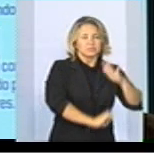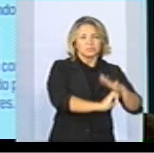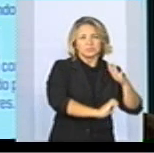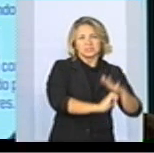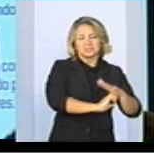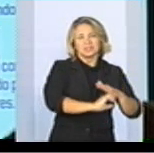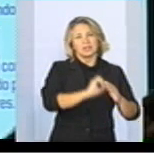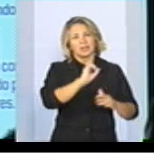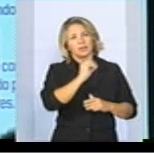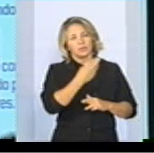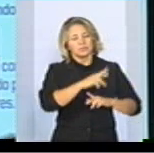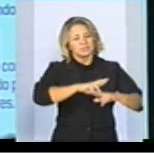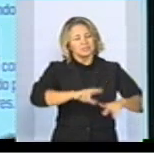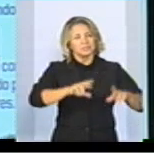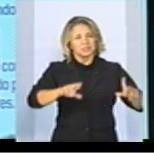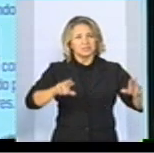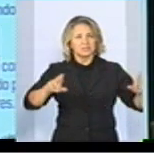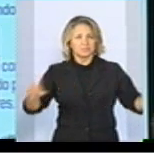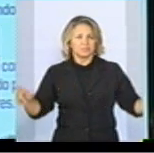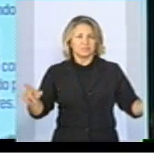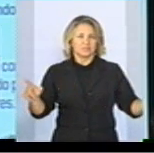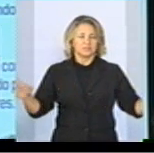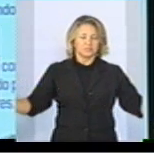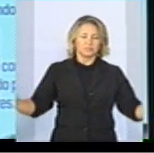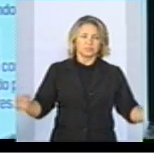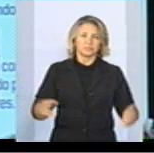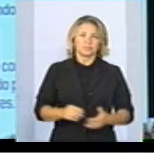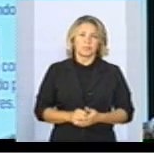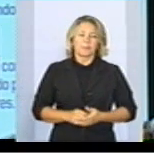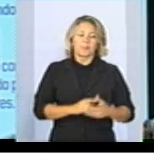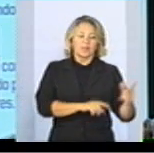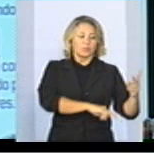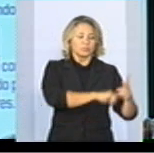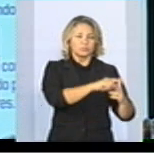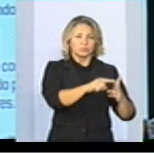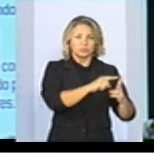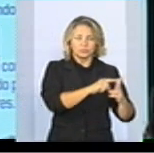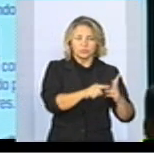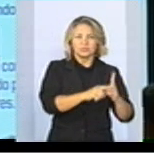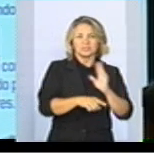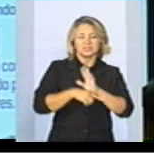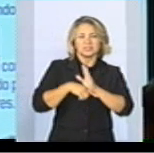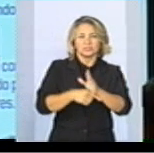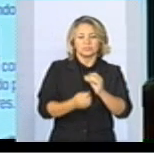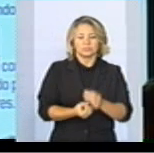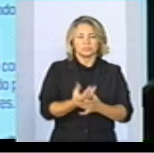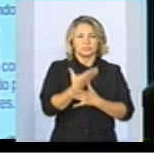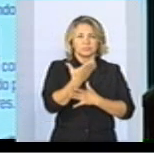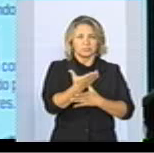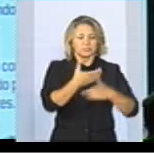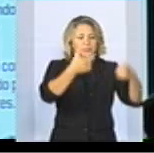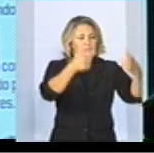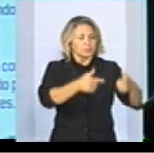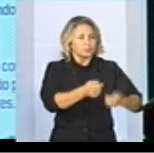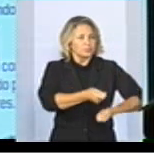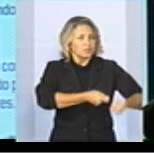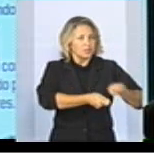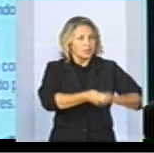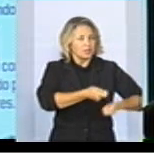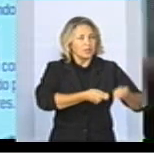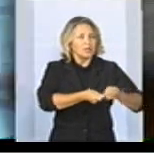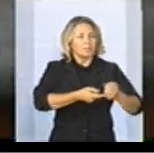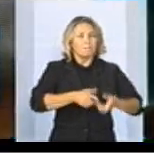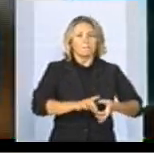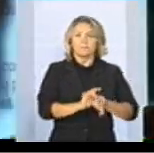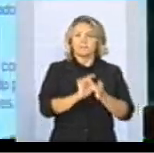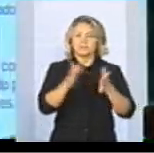por fornecedores e competidores diferentes entre si. Esses dois fatores favorecem o surgimento de um mercado concentrado,